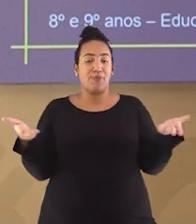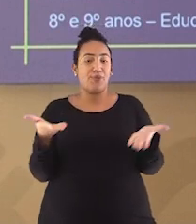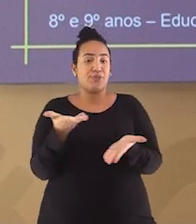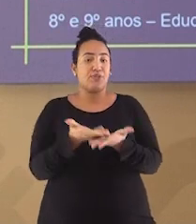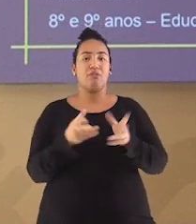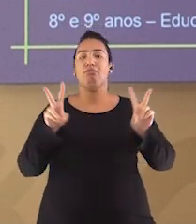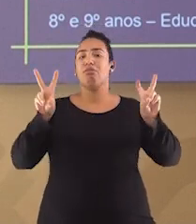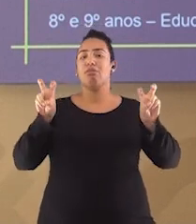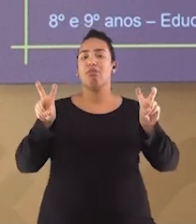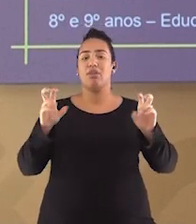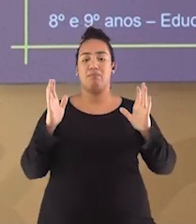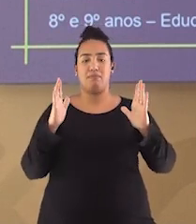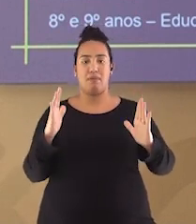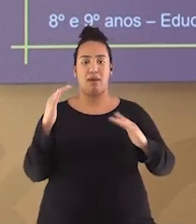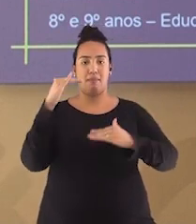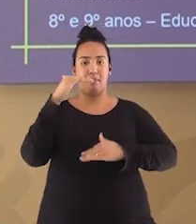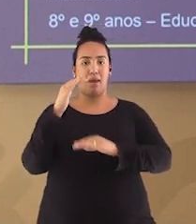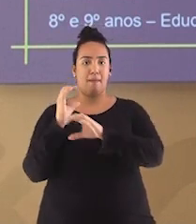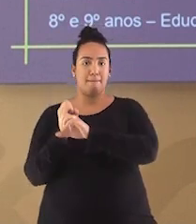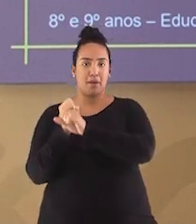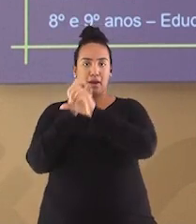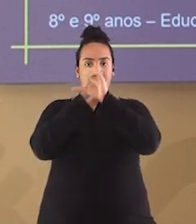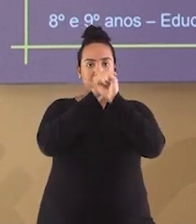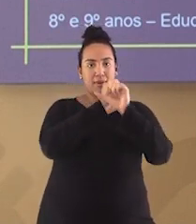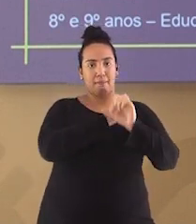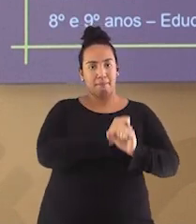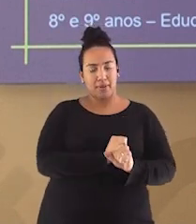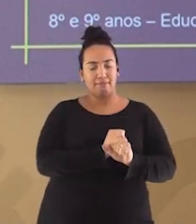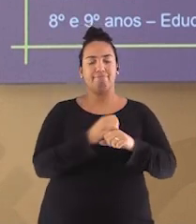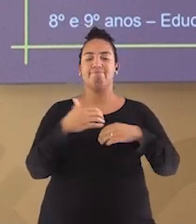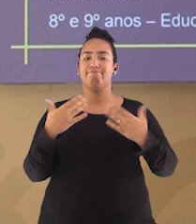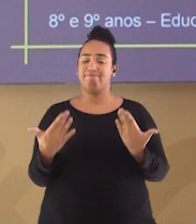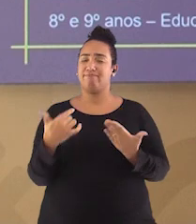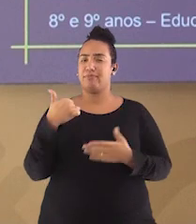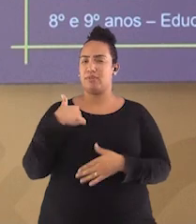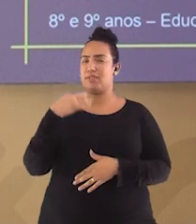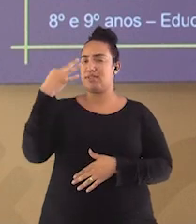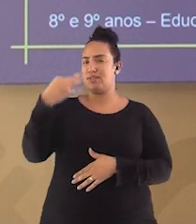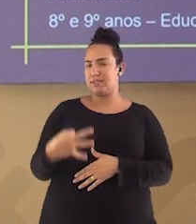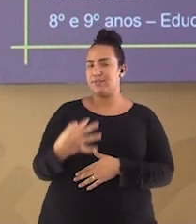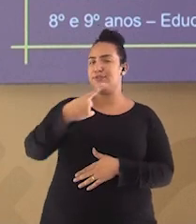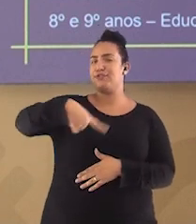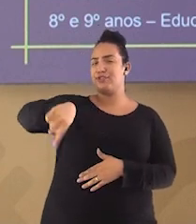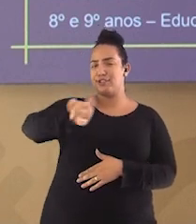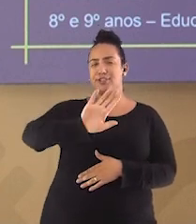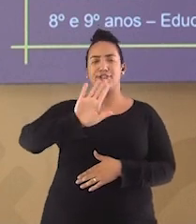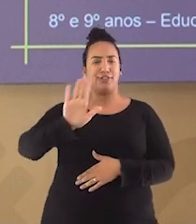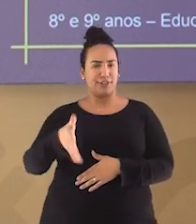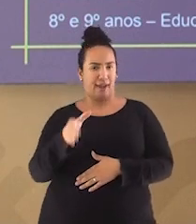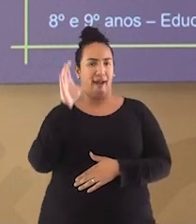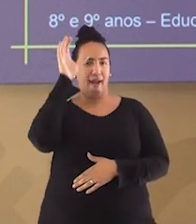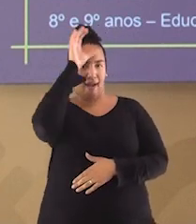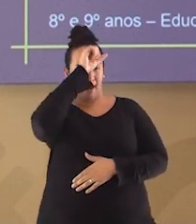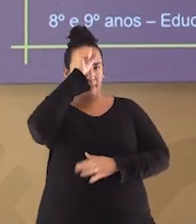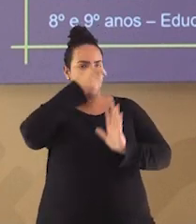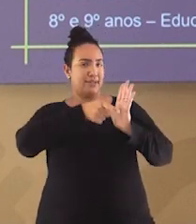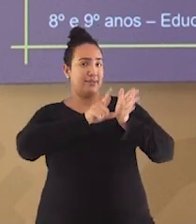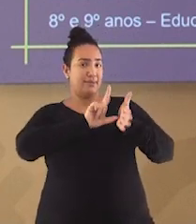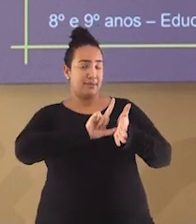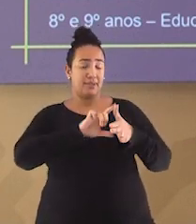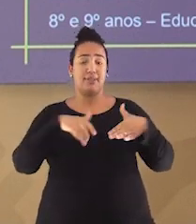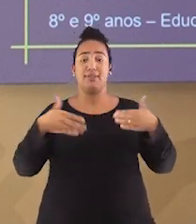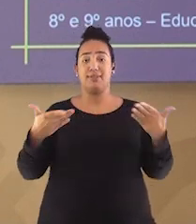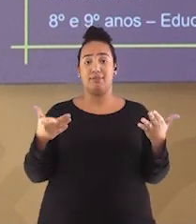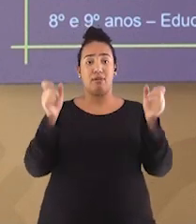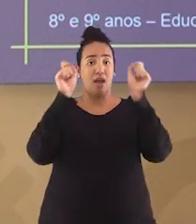sobre perímetro tenho certeza que em algum momento você já ouviu falar sobre ele então fique ligadinho aí